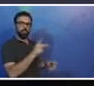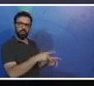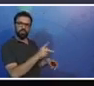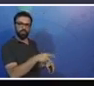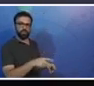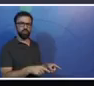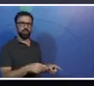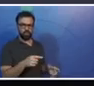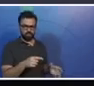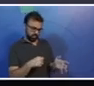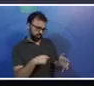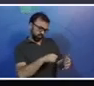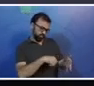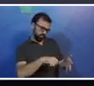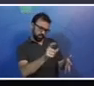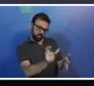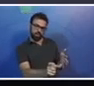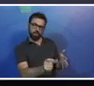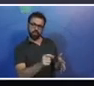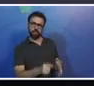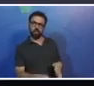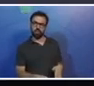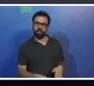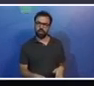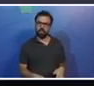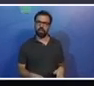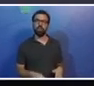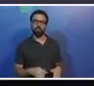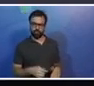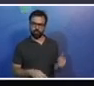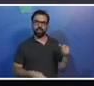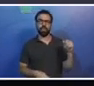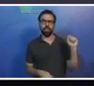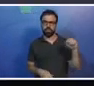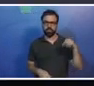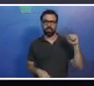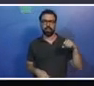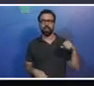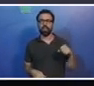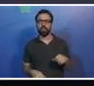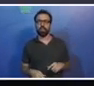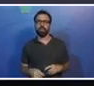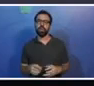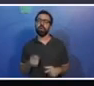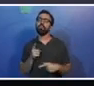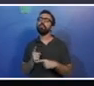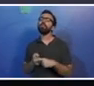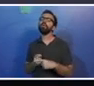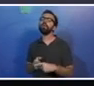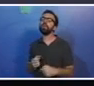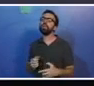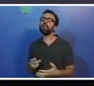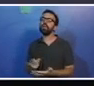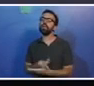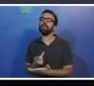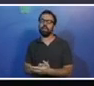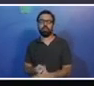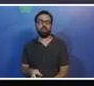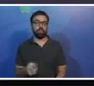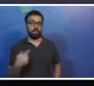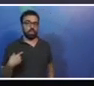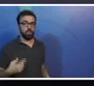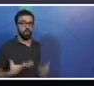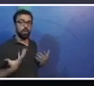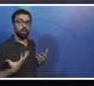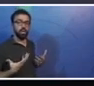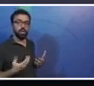reconheceu o mestre. Mas onde está o erro ortográfico a que o senhor se refere? O juiz pareceu surpreendido. Ora,